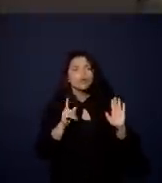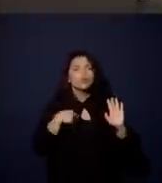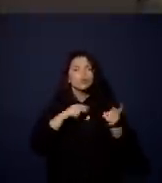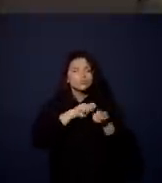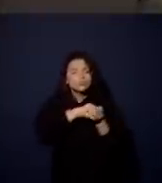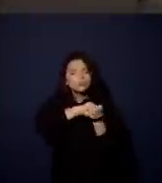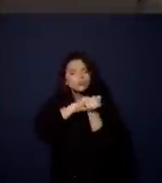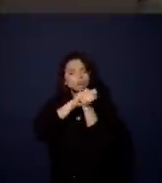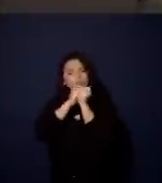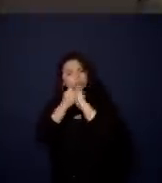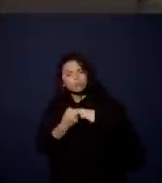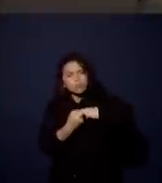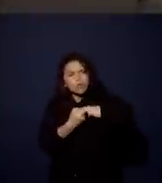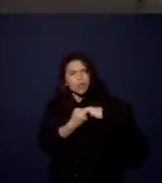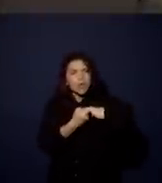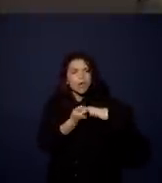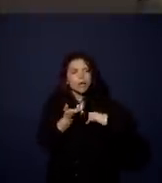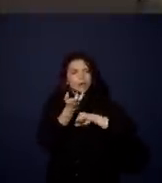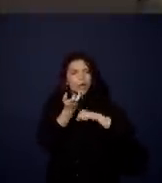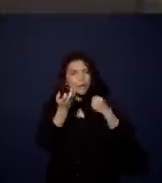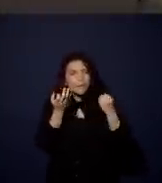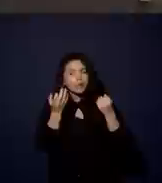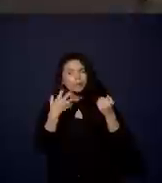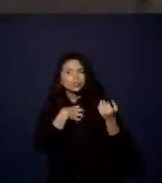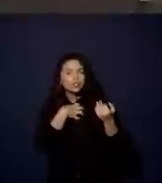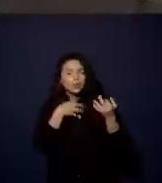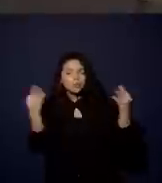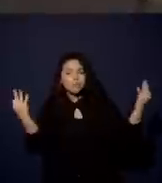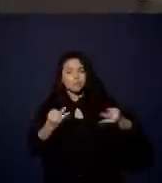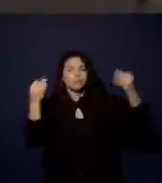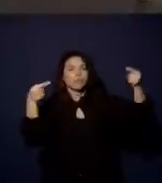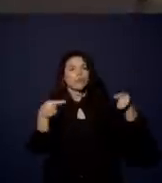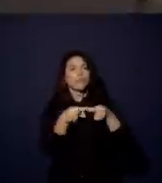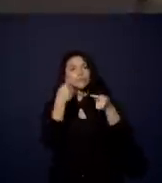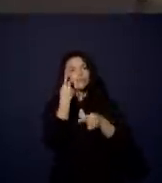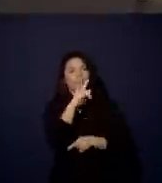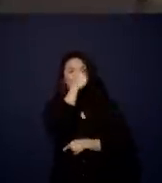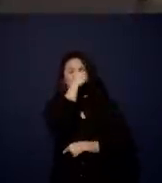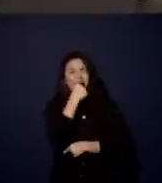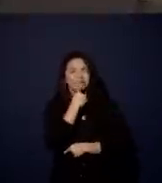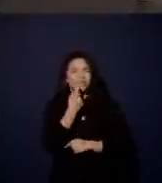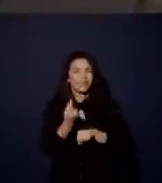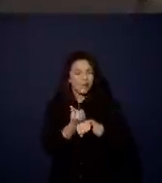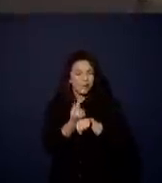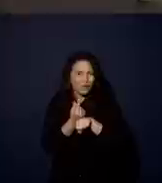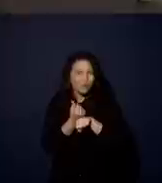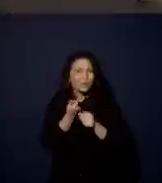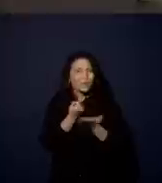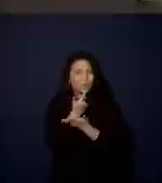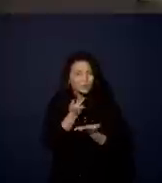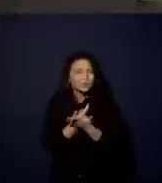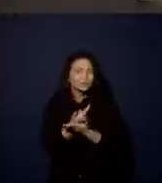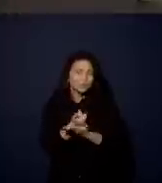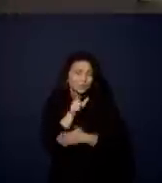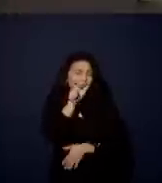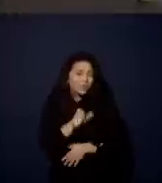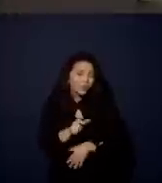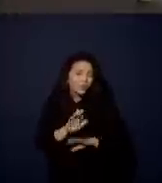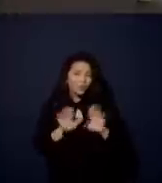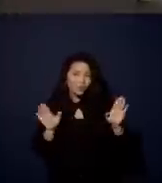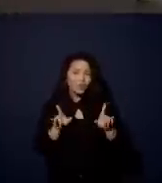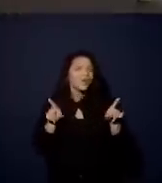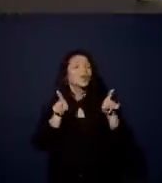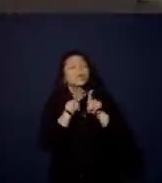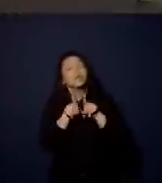ecossistema para atender o consumidor como onde quando ele quiser acho que assim o ponto chave também do online é a questão de crédito